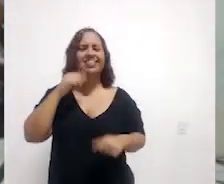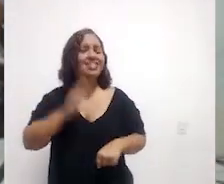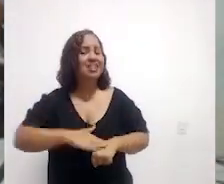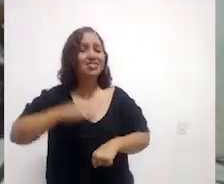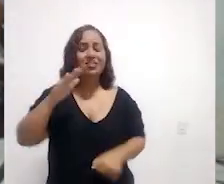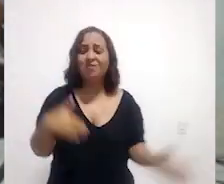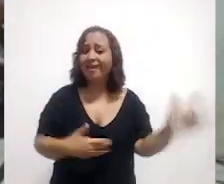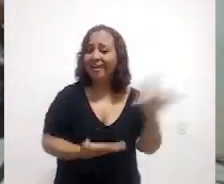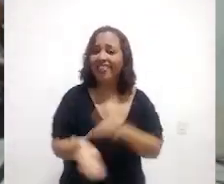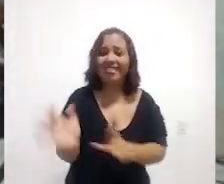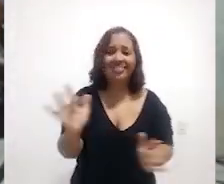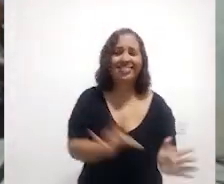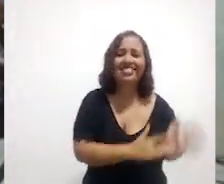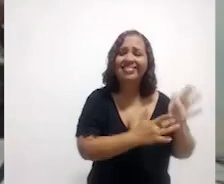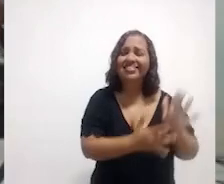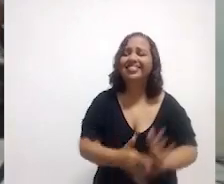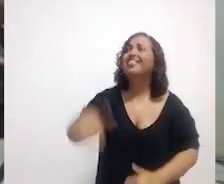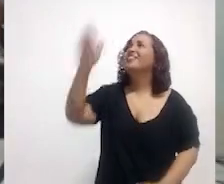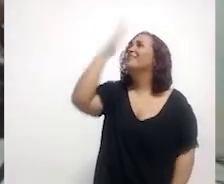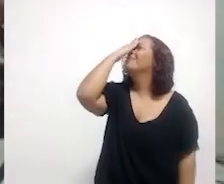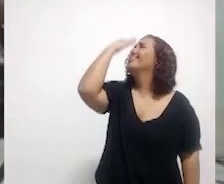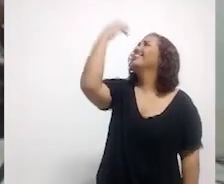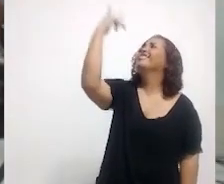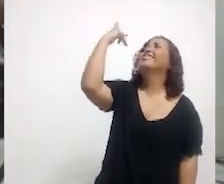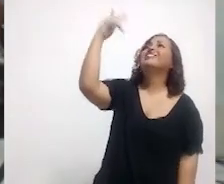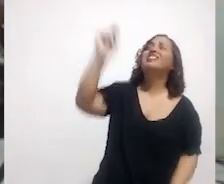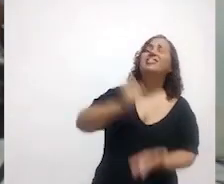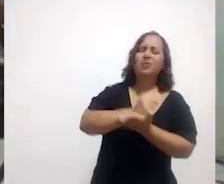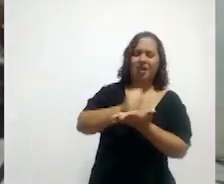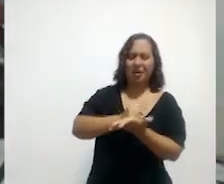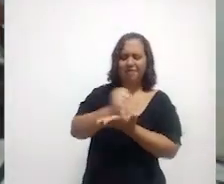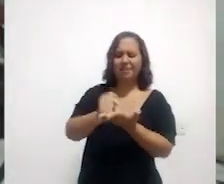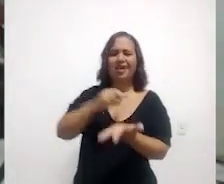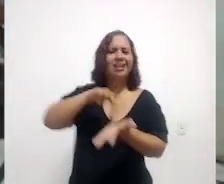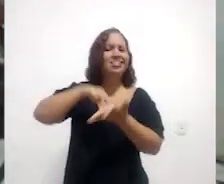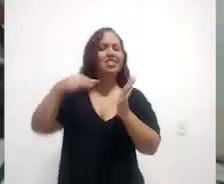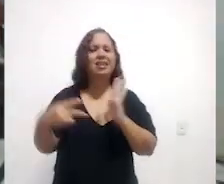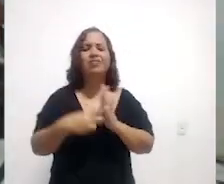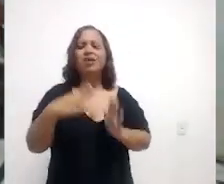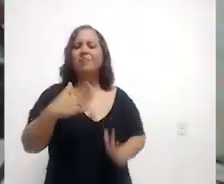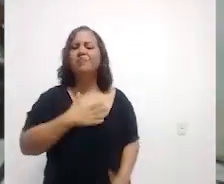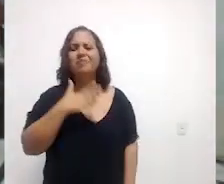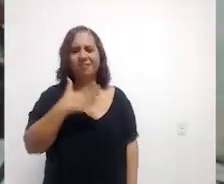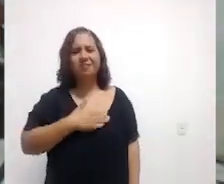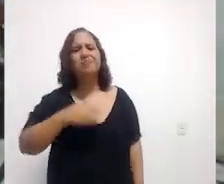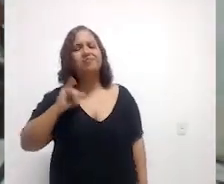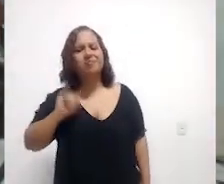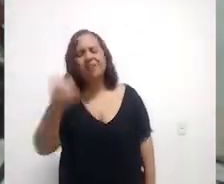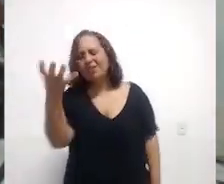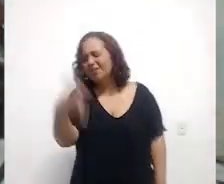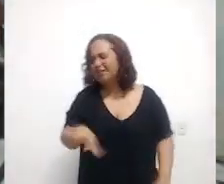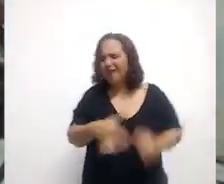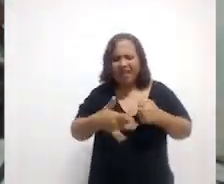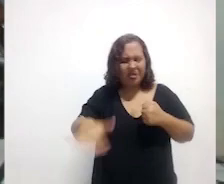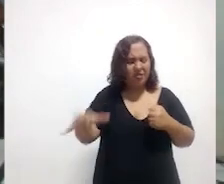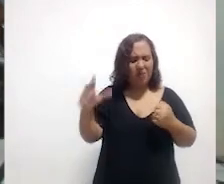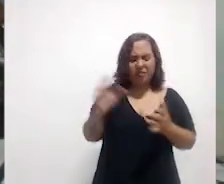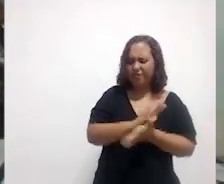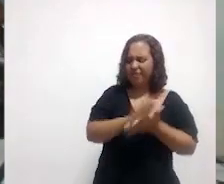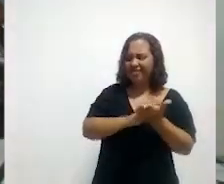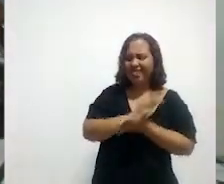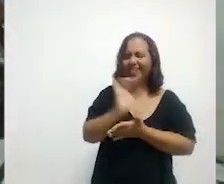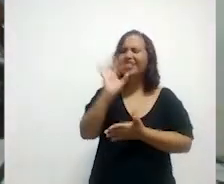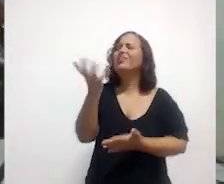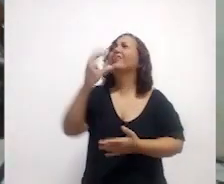Jesus, tua presença é o meu remédio. Jesus, eu não quero ouro nem prata, só quero que cuide de mim.